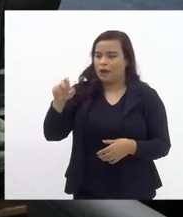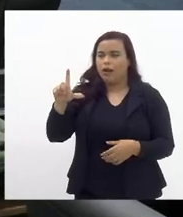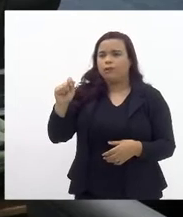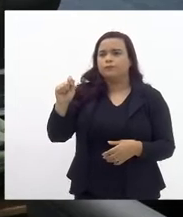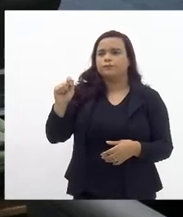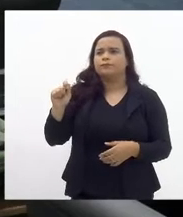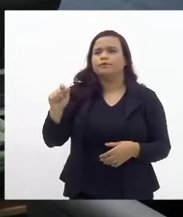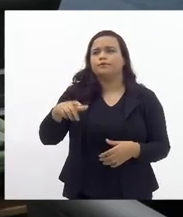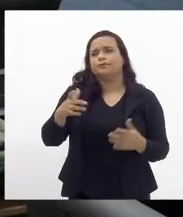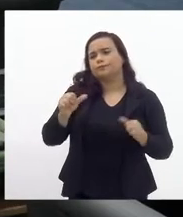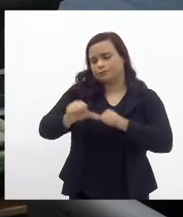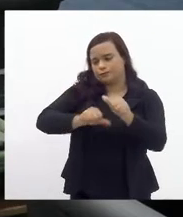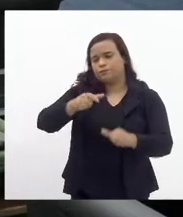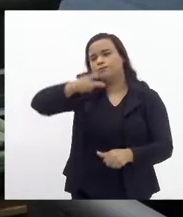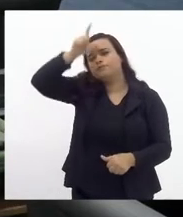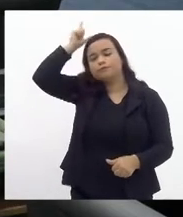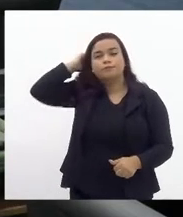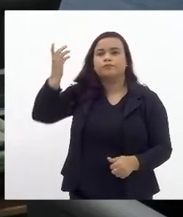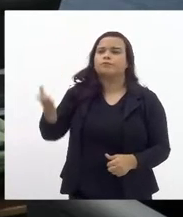Luiz Paulo.